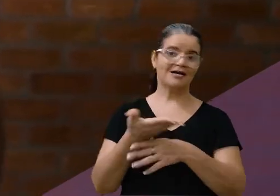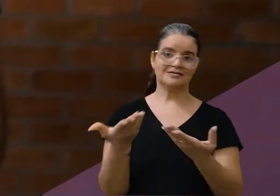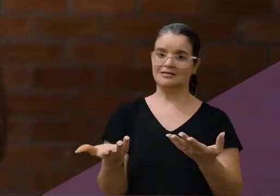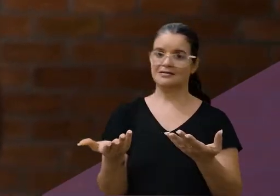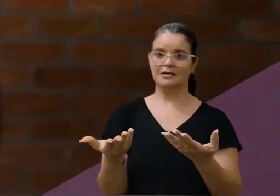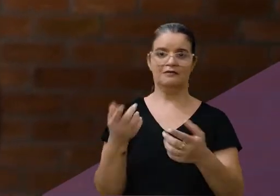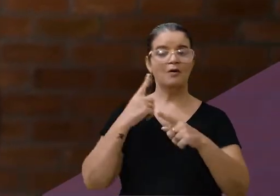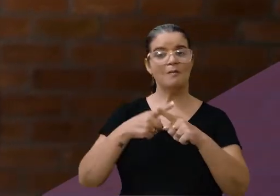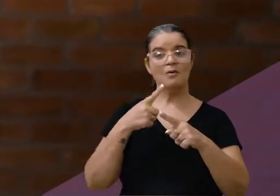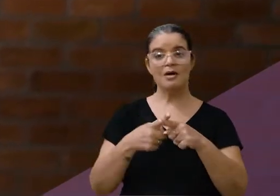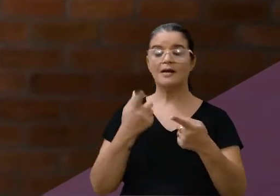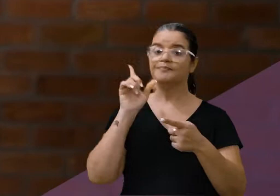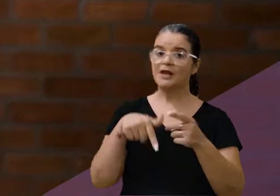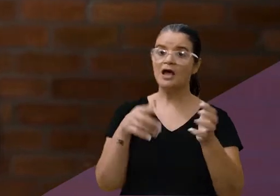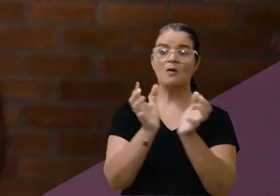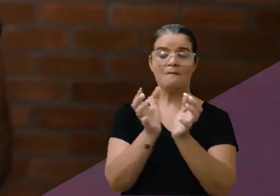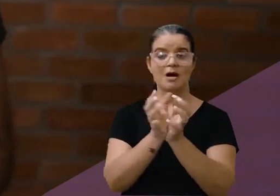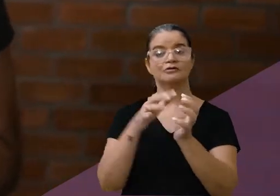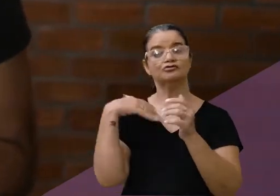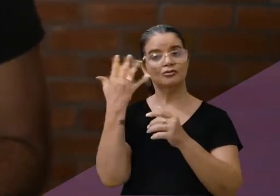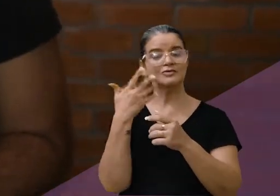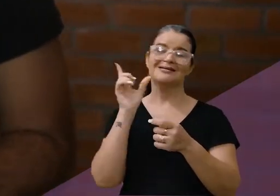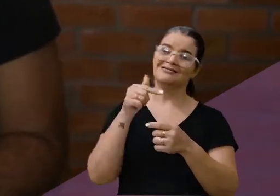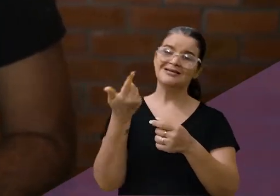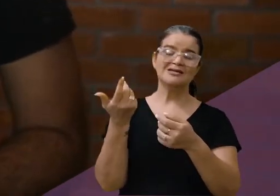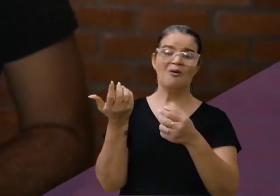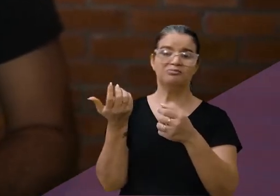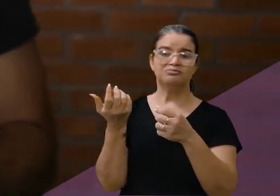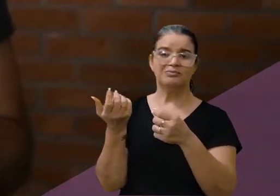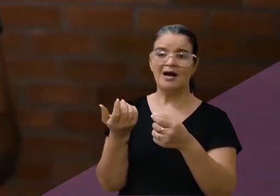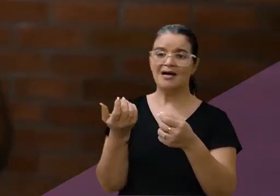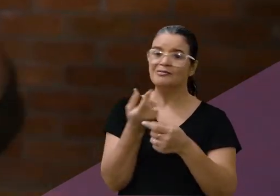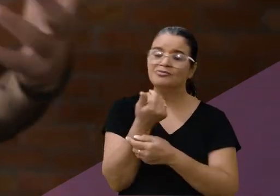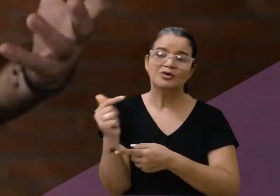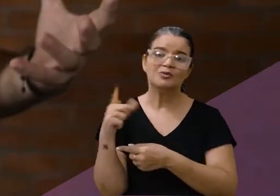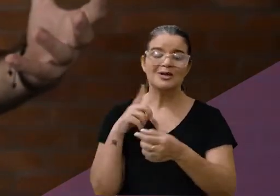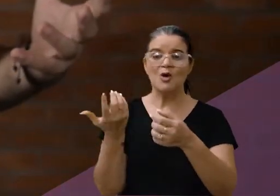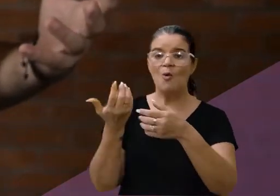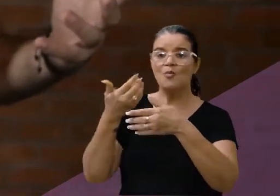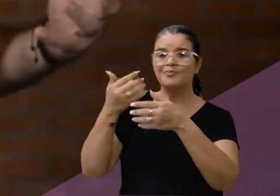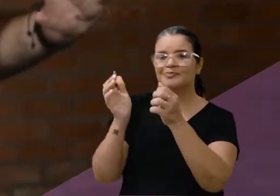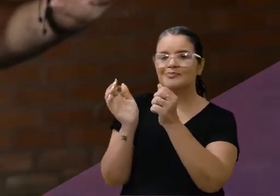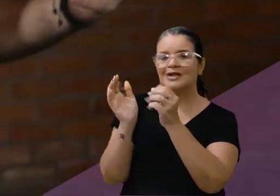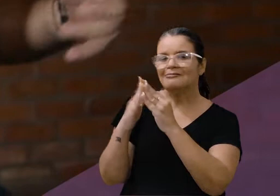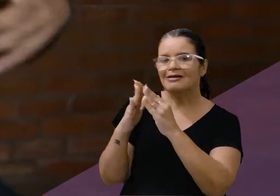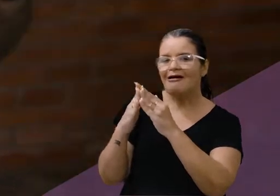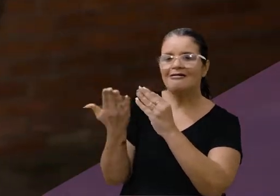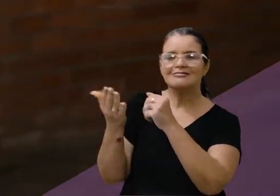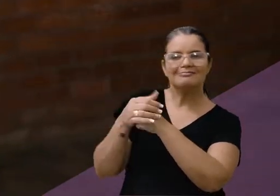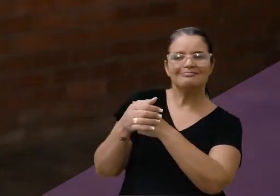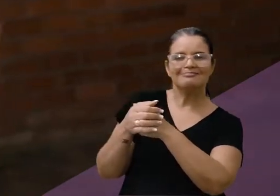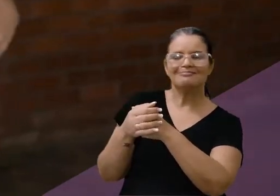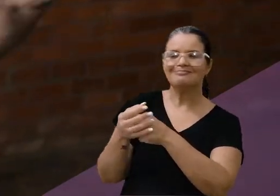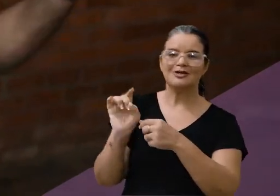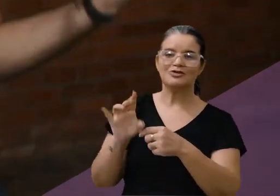elas. Porque eram bandas que geralmente são de garagem. São bandas que muitas